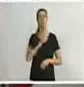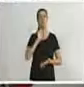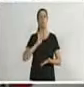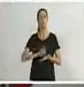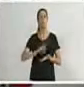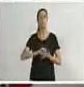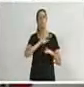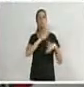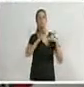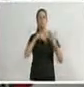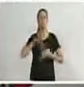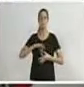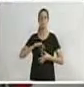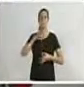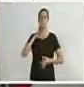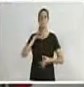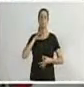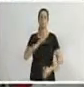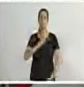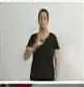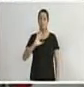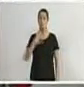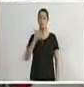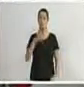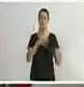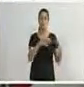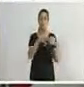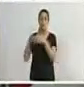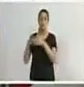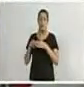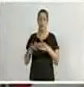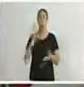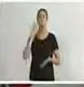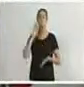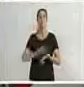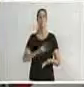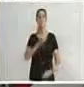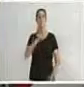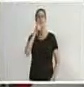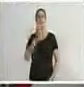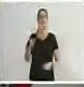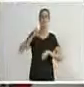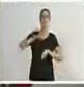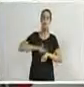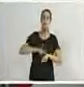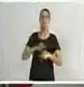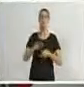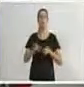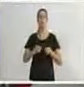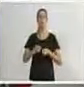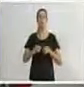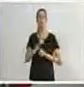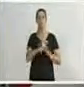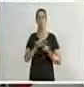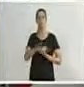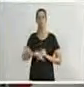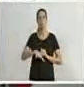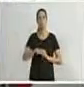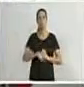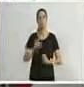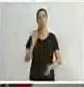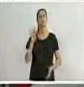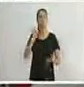terminando, senhor presidente. Se isto acontecer, estaremos resgatando o controle social e criando